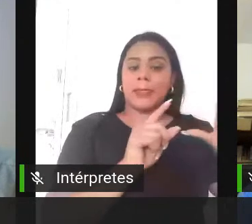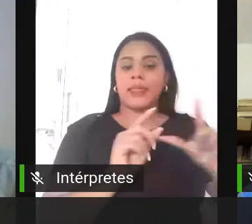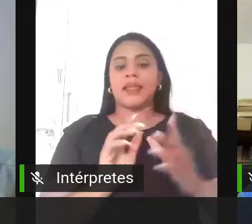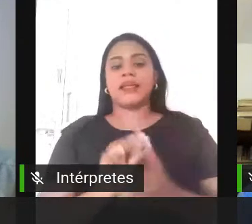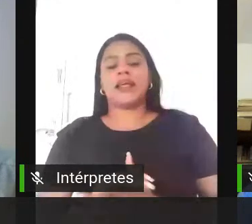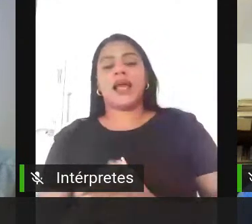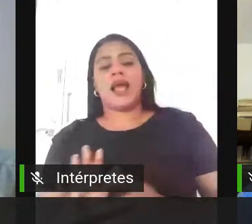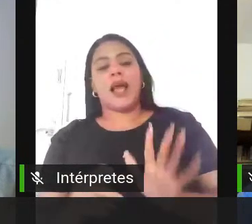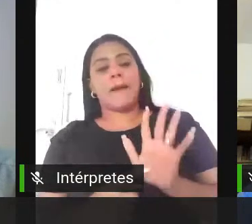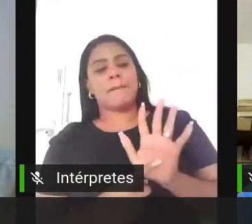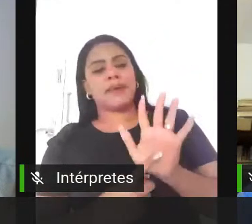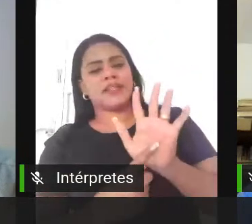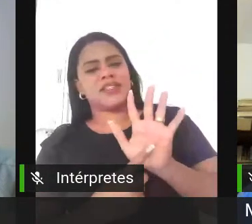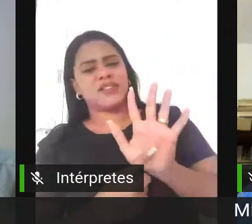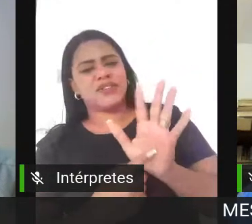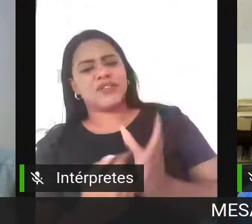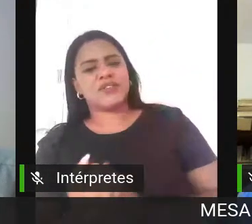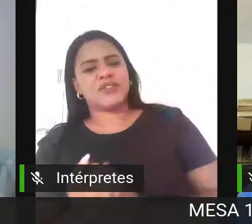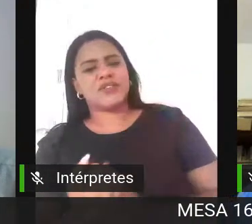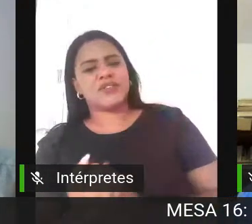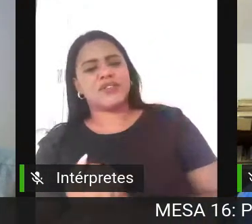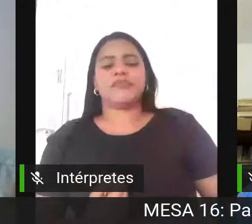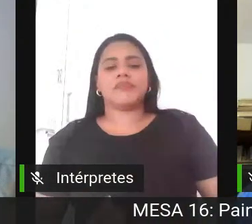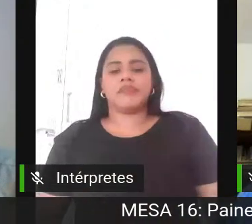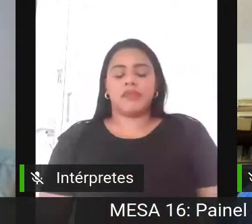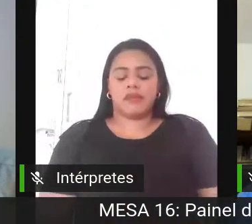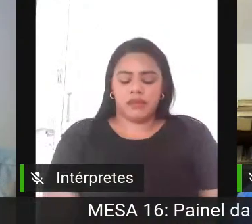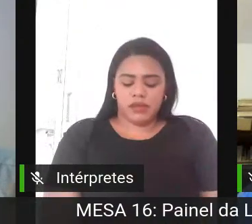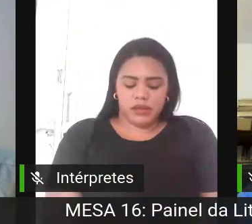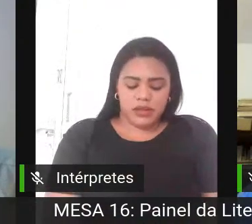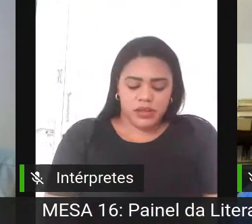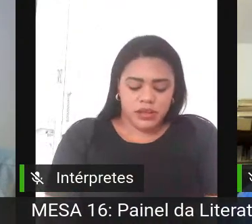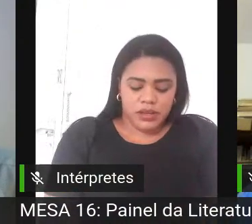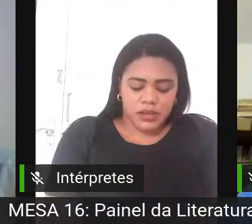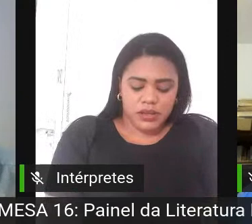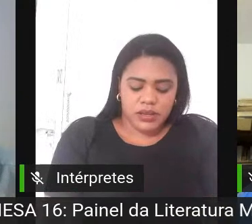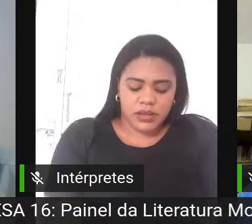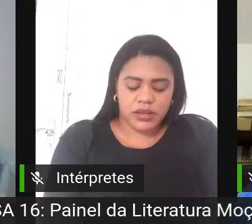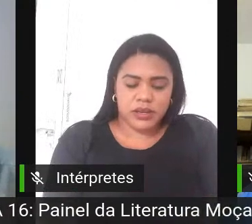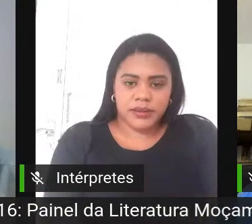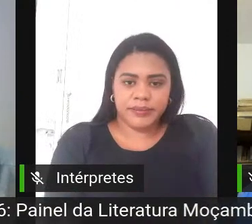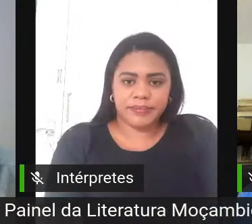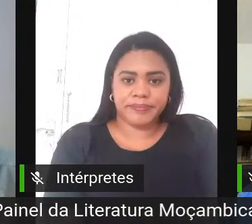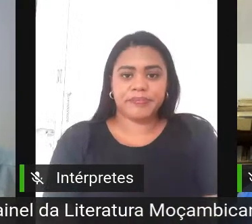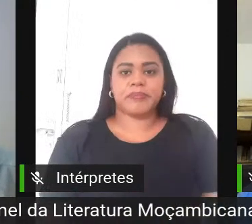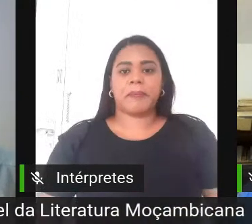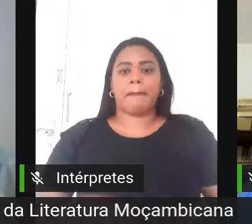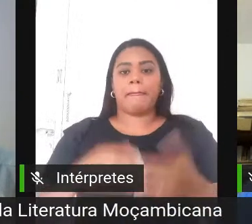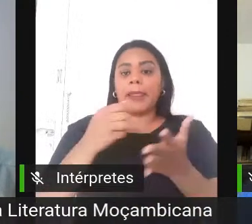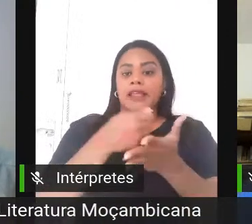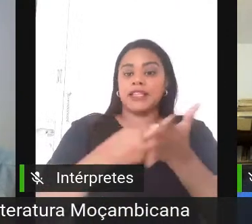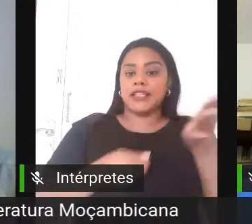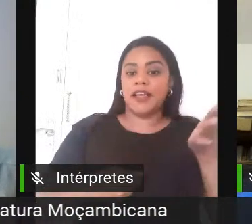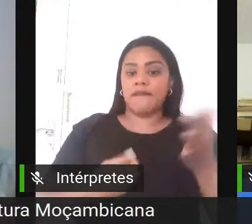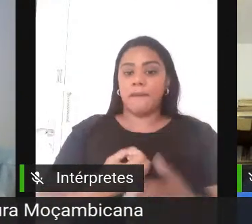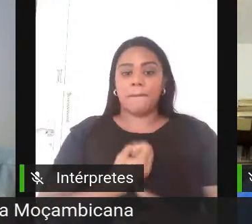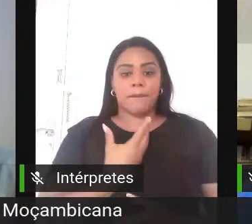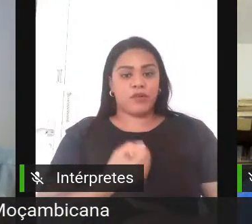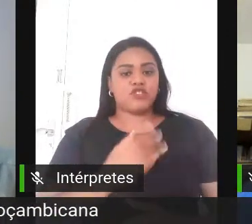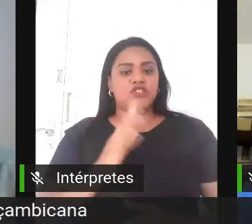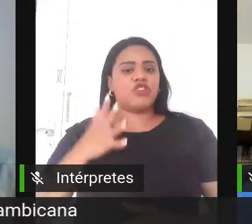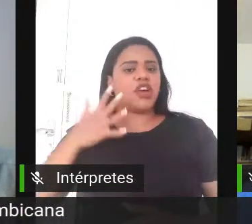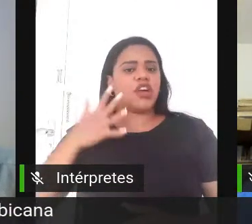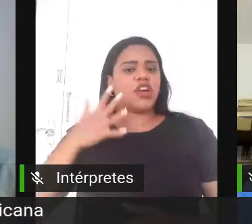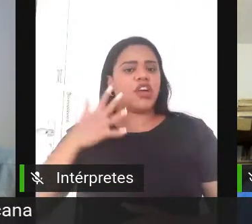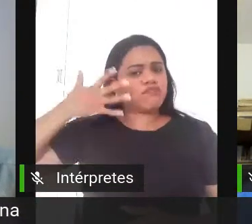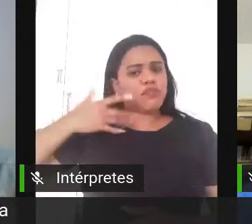livros publicados, escreve poesia e escreve também narrativa. Ao longo da conversa vamos poder falar